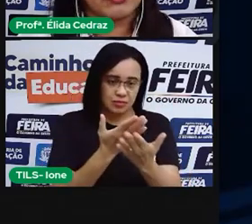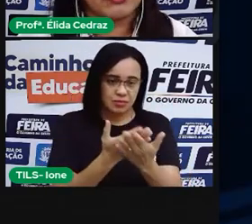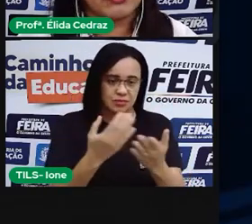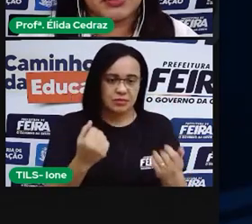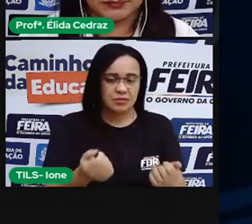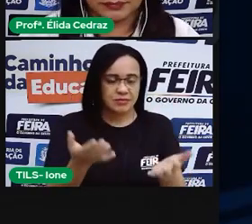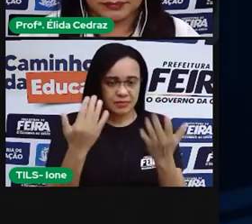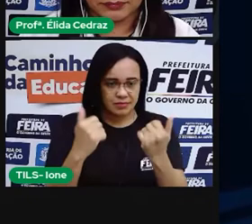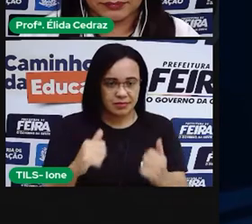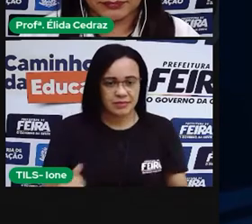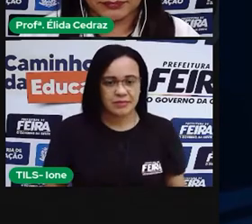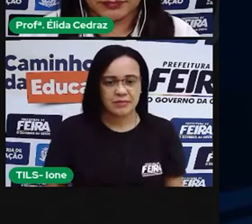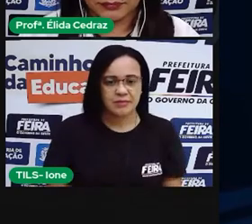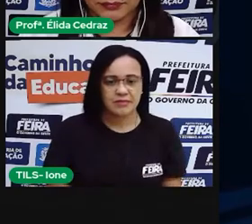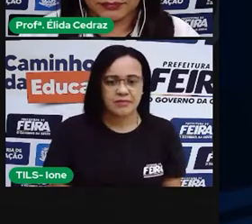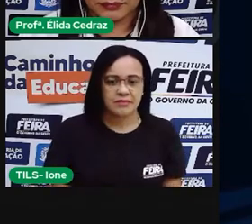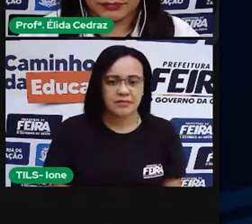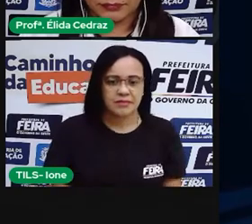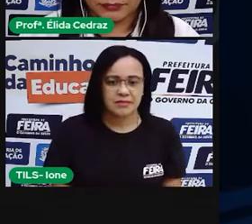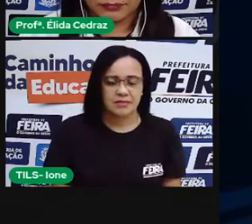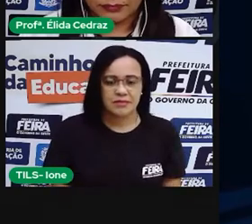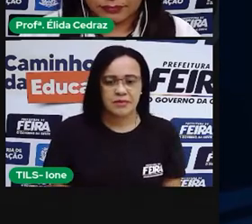Vamos lá!